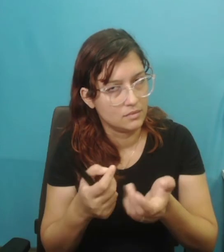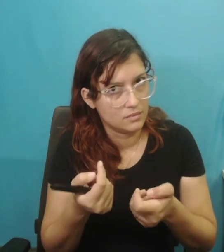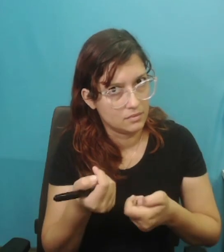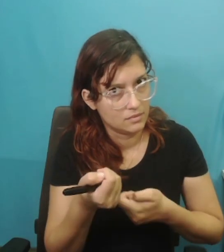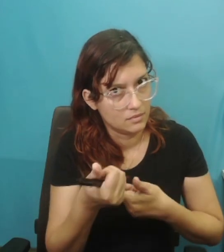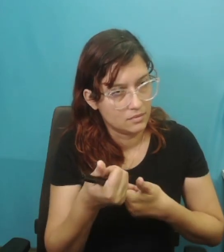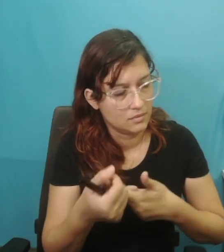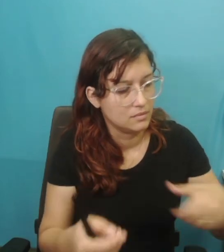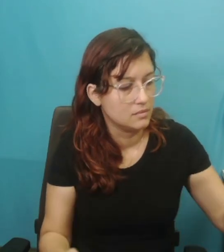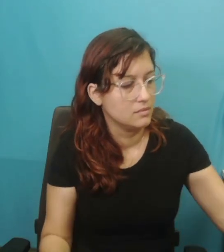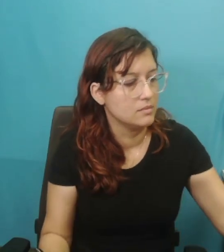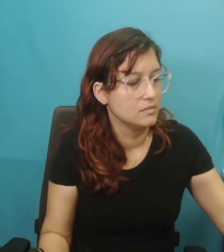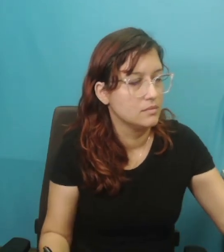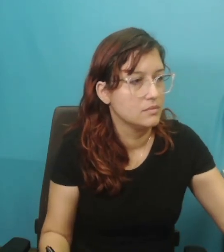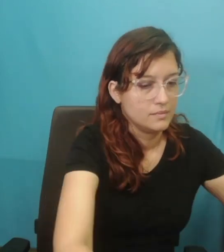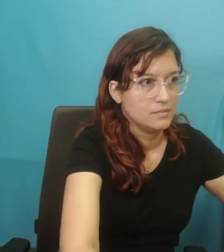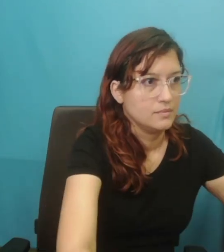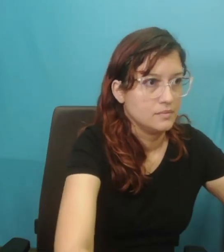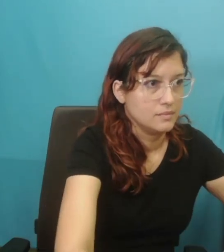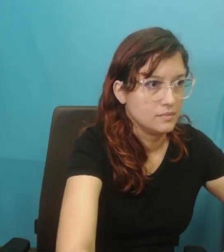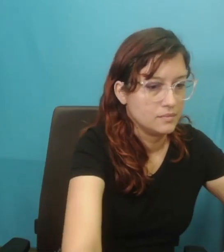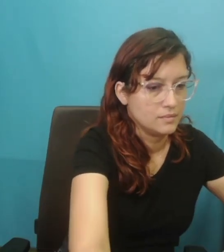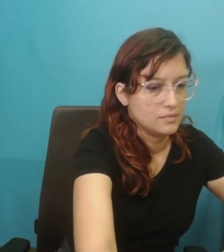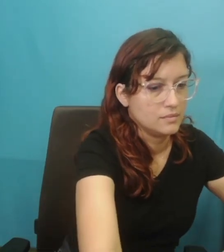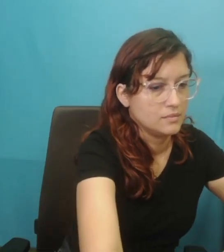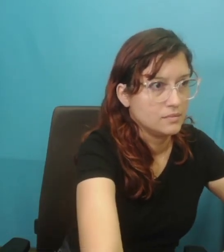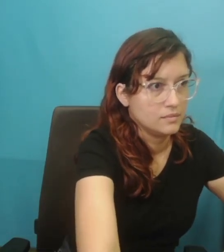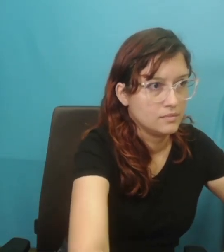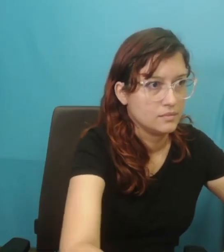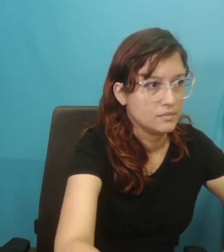Vamos multiplicar na calculadora.